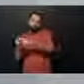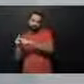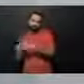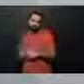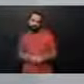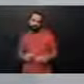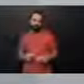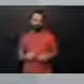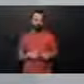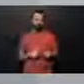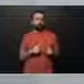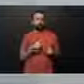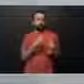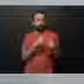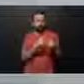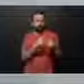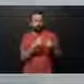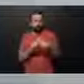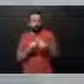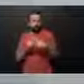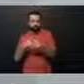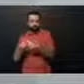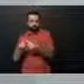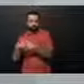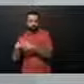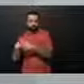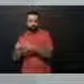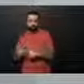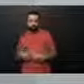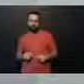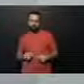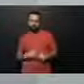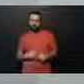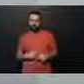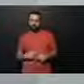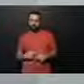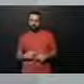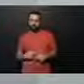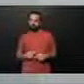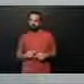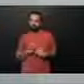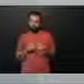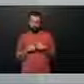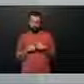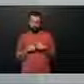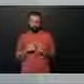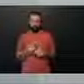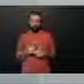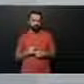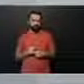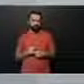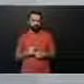a multiplicativa, que é quando eu faço multiplicação, ou seja, a continha de